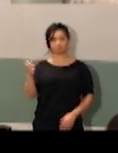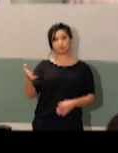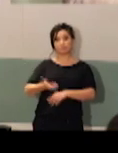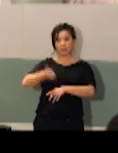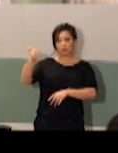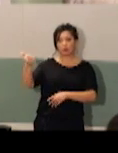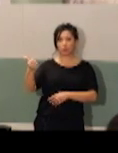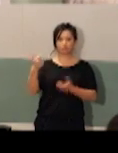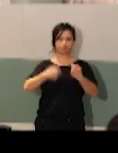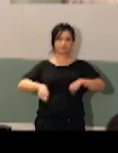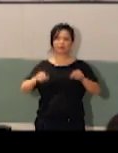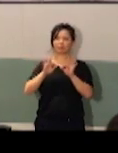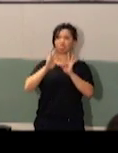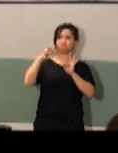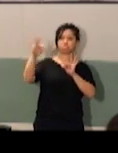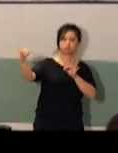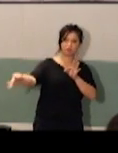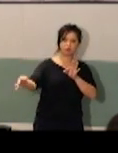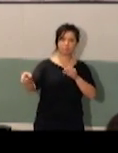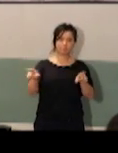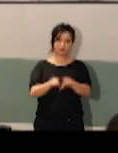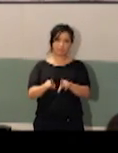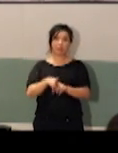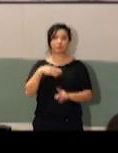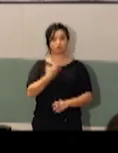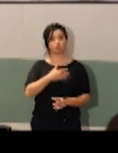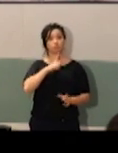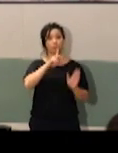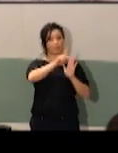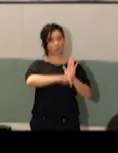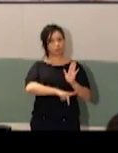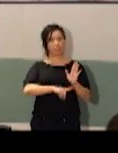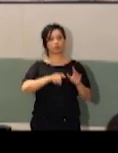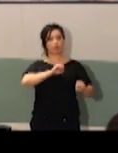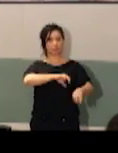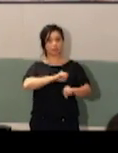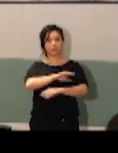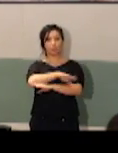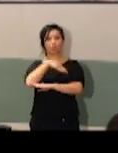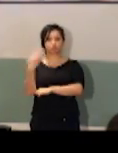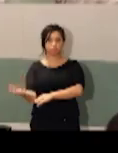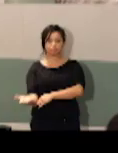de educação integral, 200 escolas de educação integral. Esse projeto foi